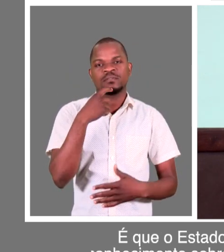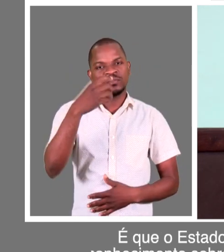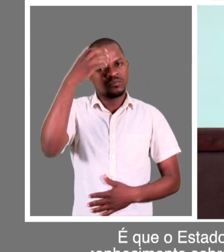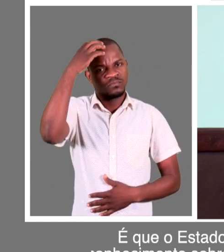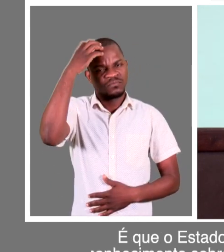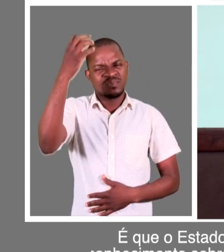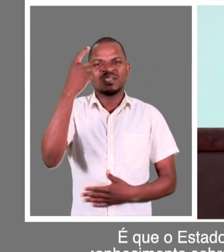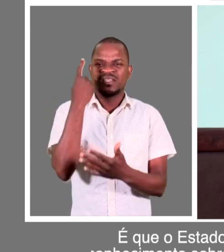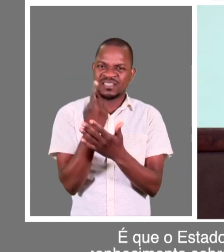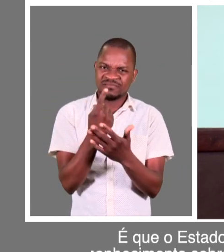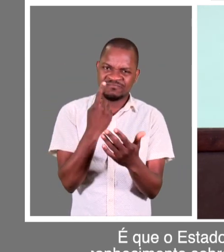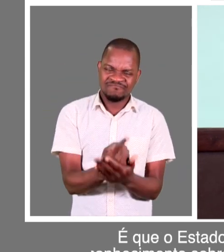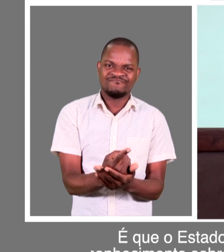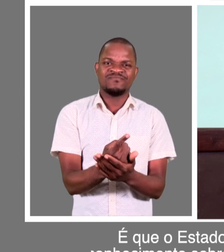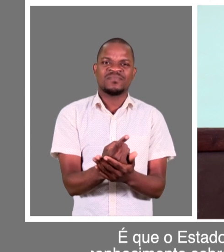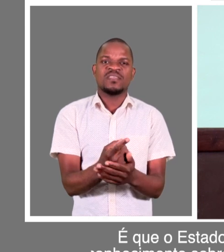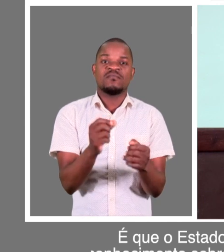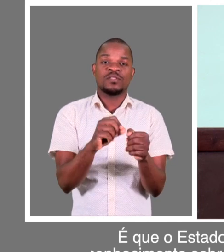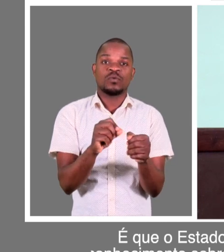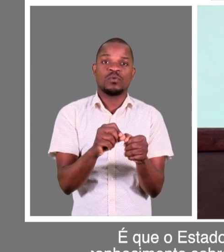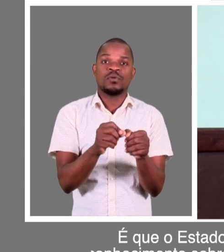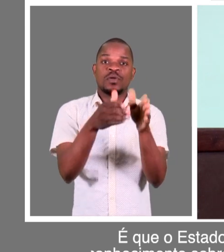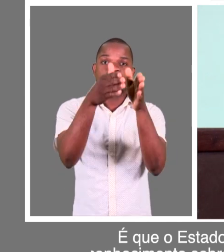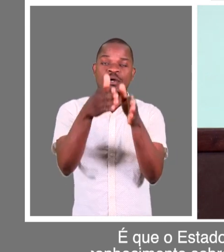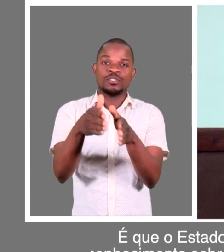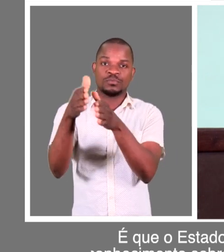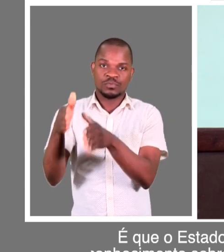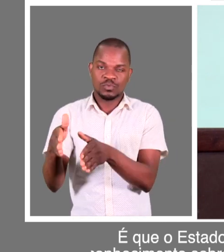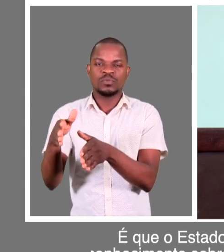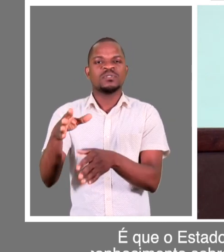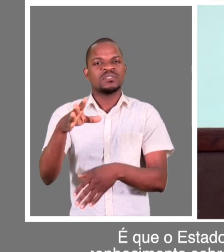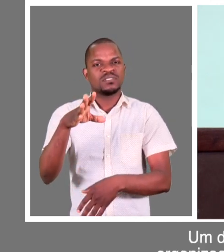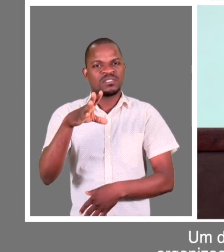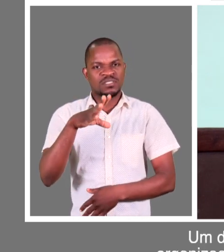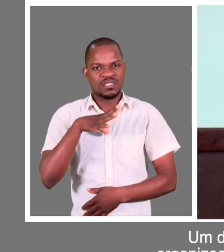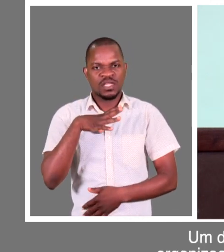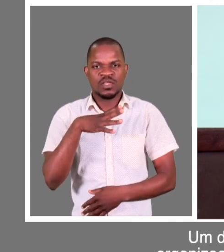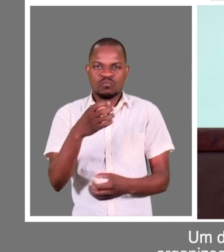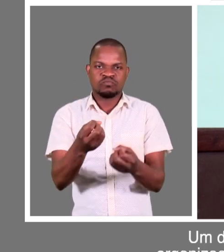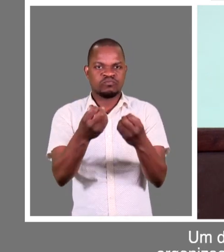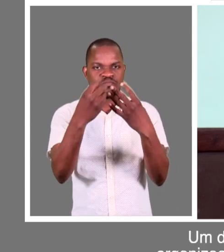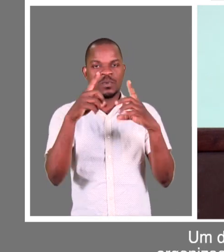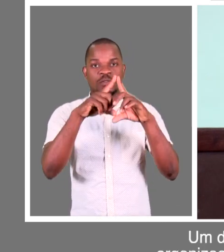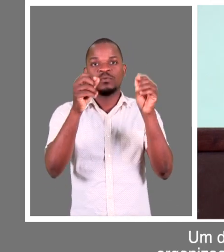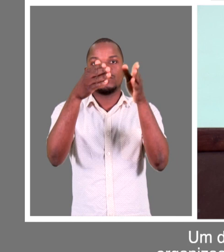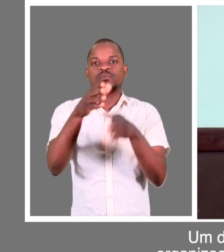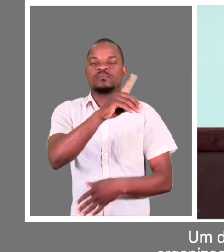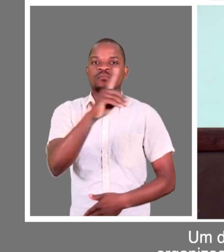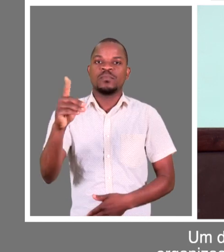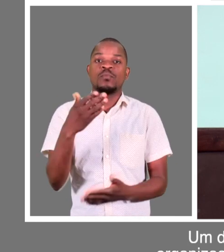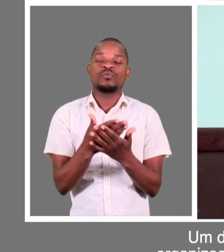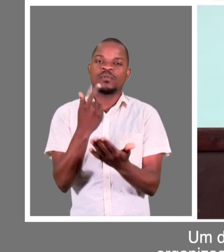deve garantir que a sociedade tenha conhecimento sobre o direito das pessoas com deficiência. Não é? Então, um dos mecanismos